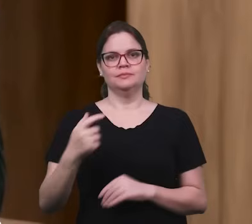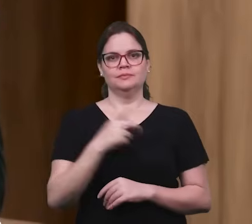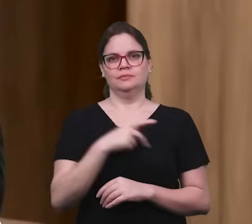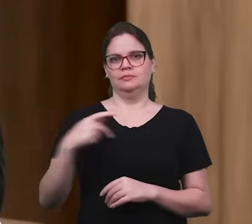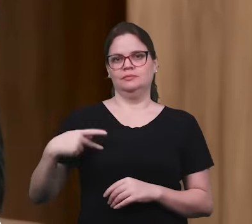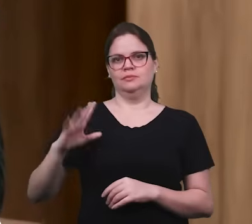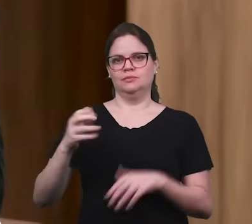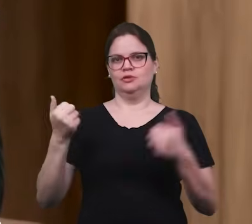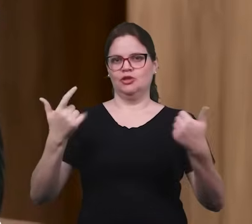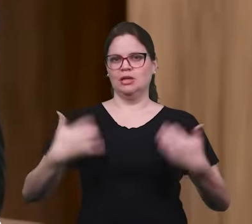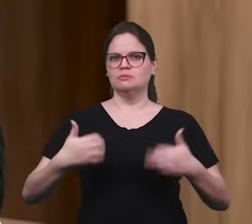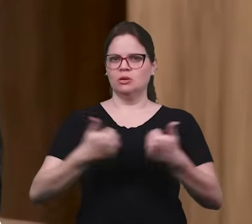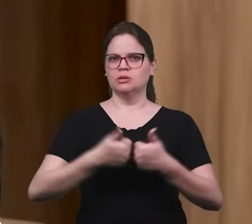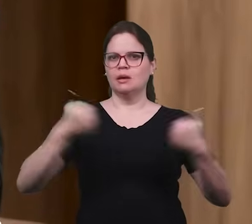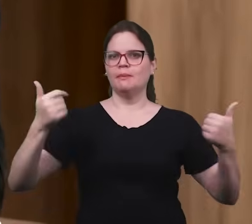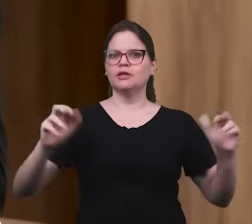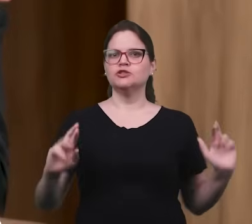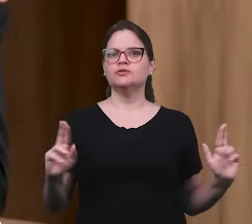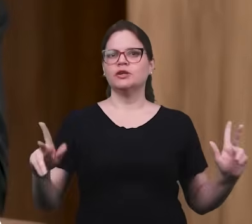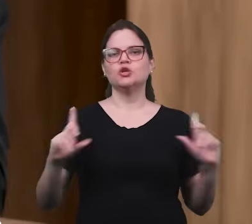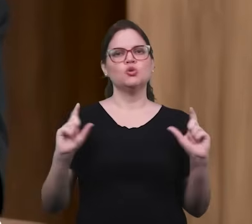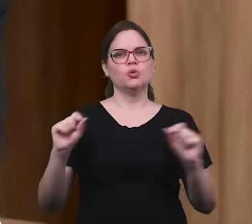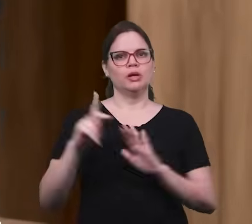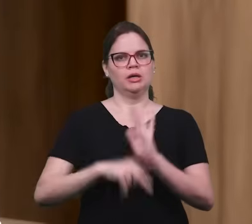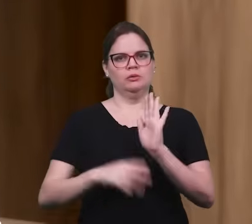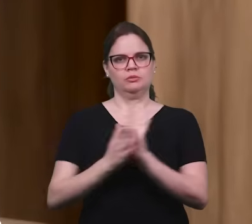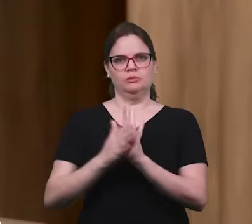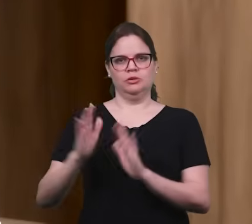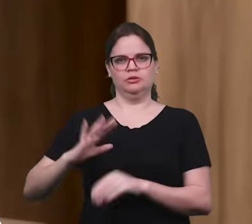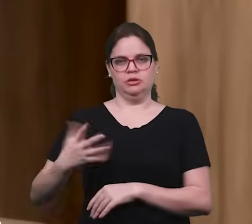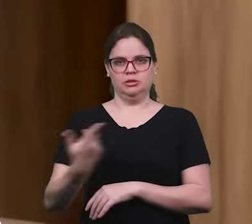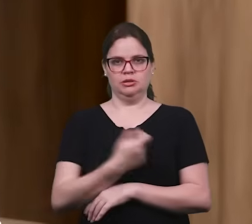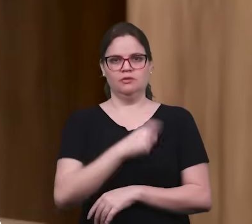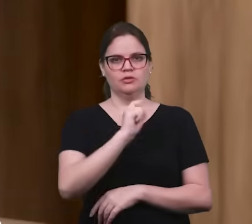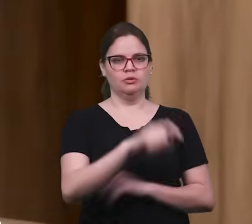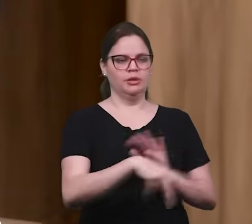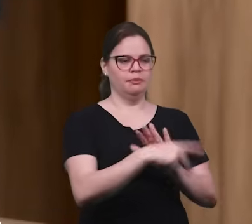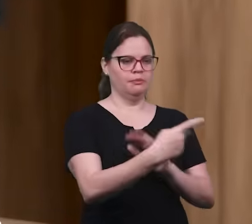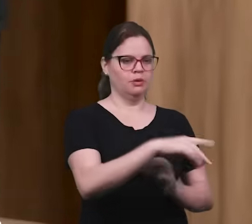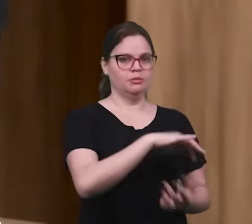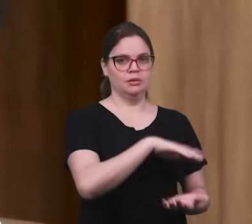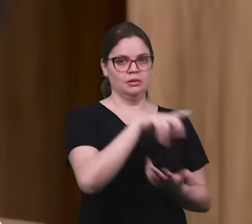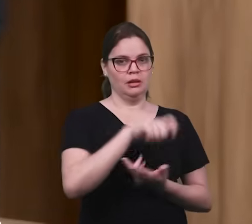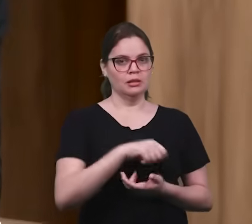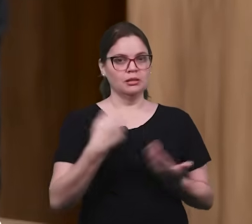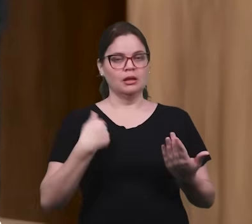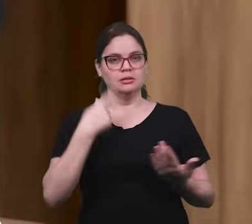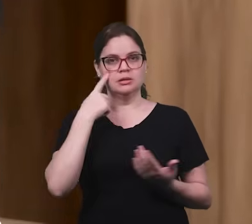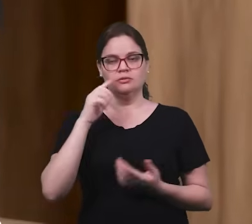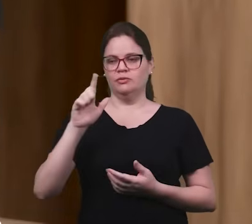essa diferenciação daquilo que é da obra criadora, aquilo que pertence à obra redentora, a